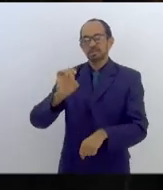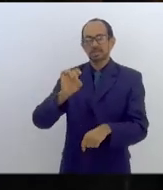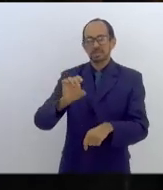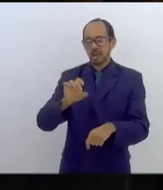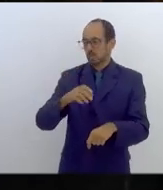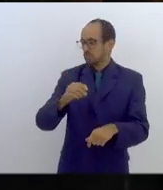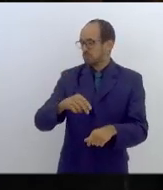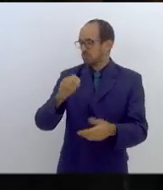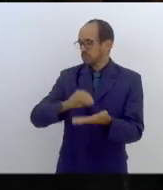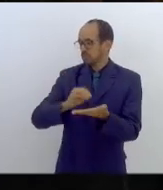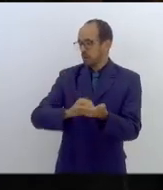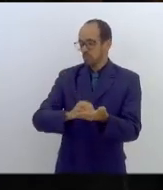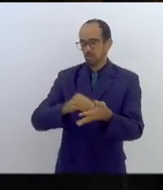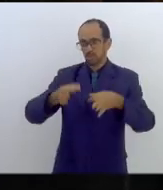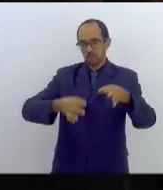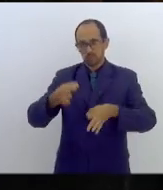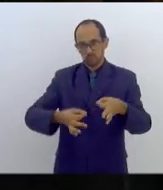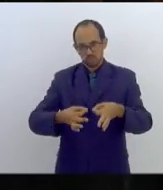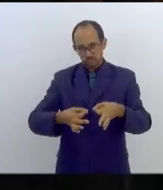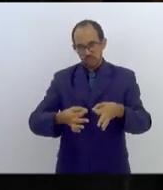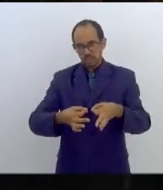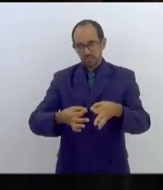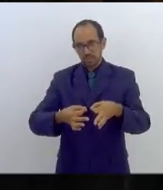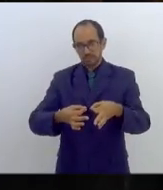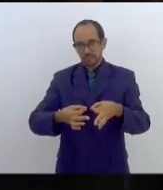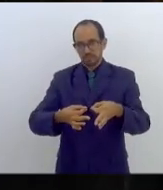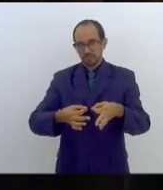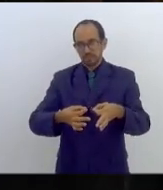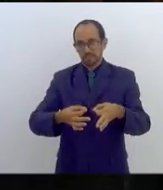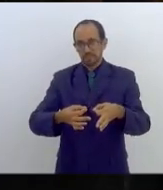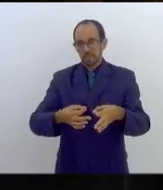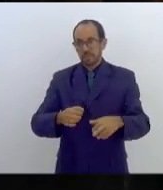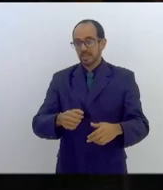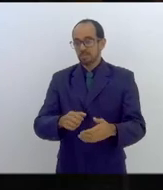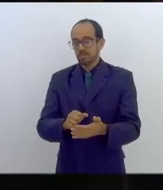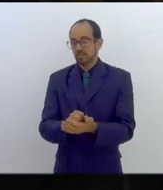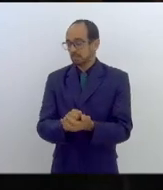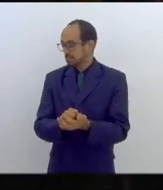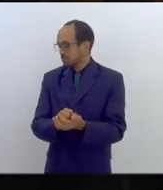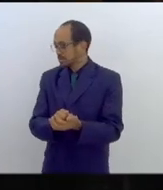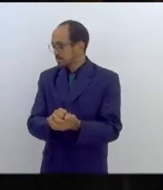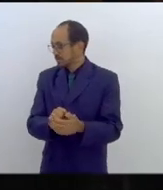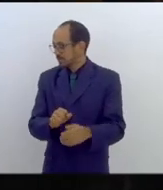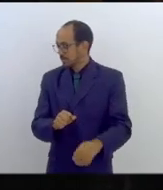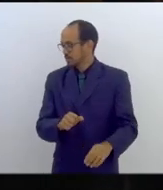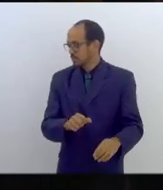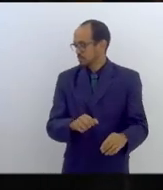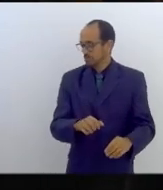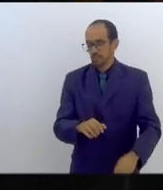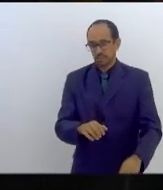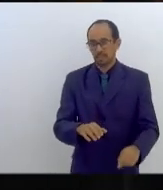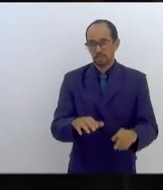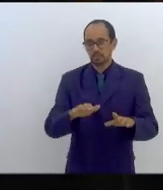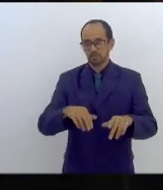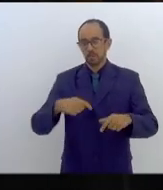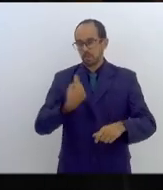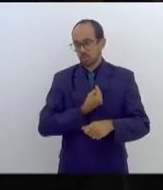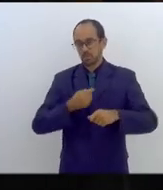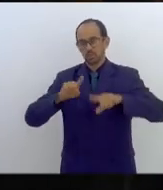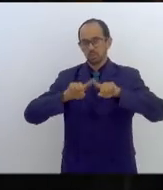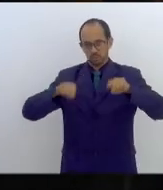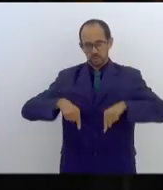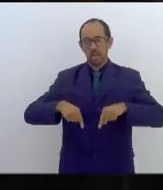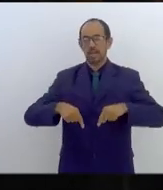que são injustiçados sejam essa injustiças sociais políticas jurídicas mas a nós servidores públicos